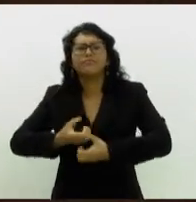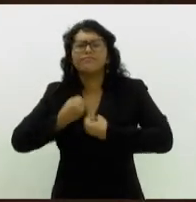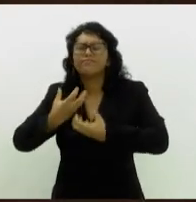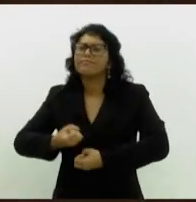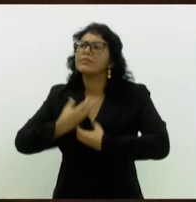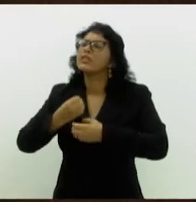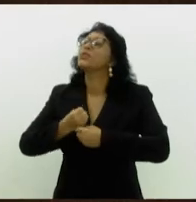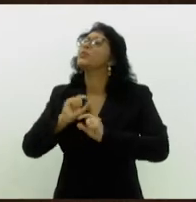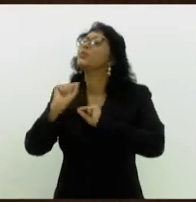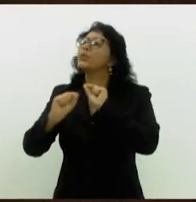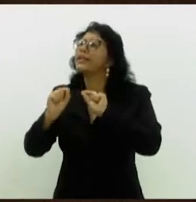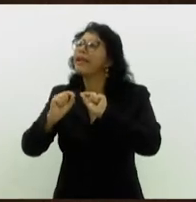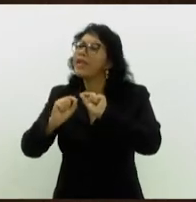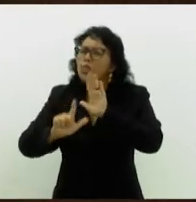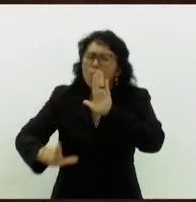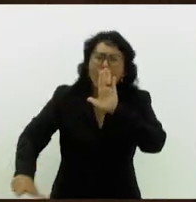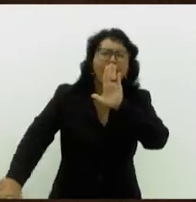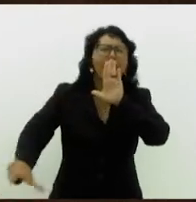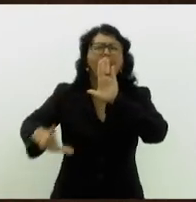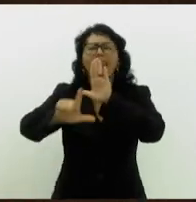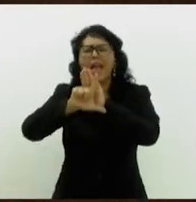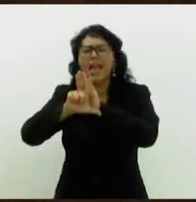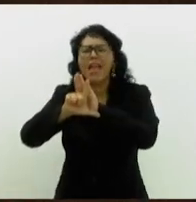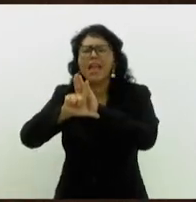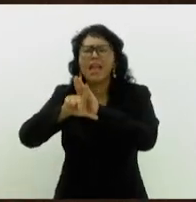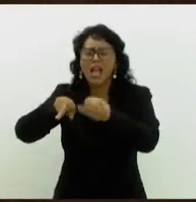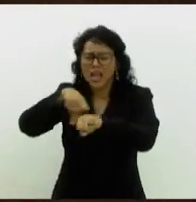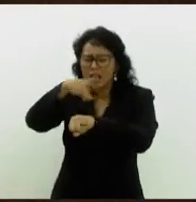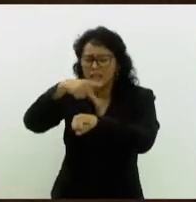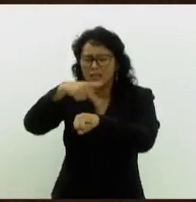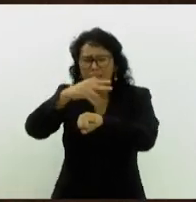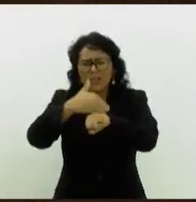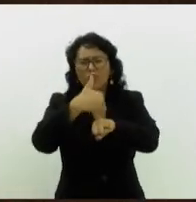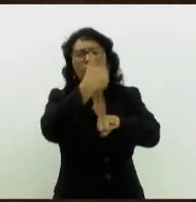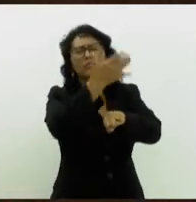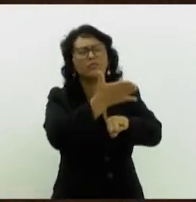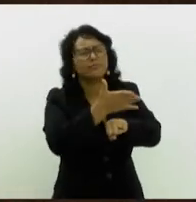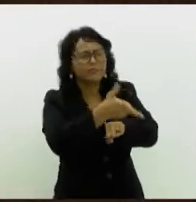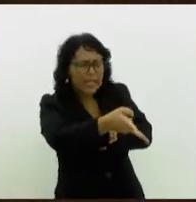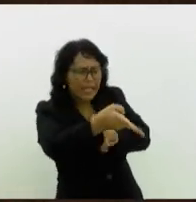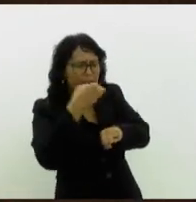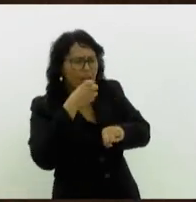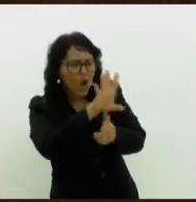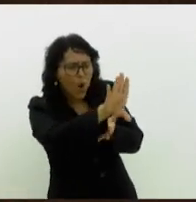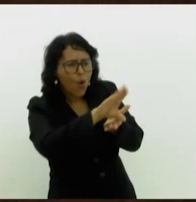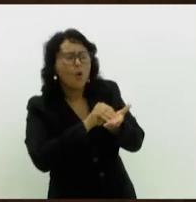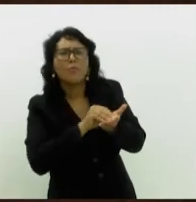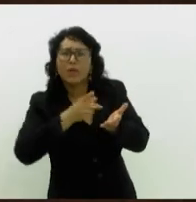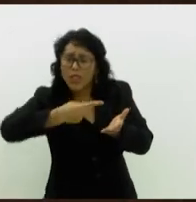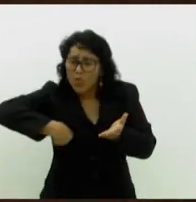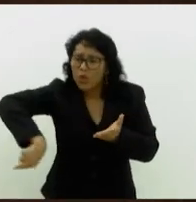lei finlandesa que tem 30 anos atrás e embora dialogue com essa discussão do congresso não é